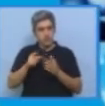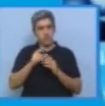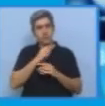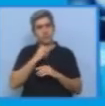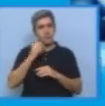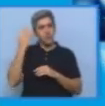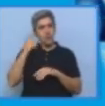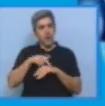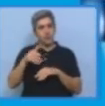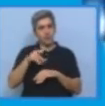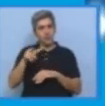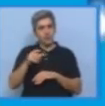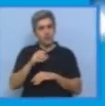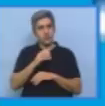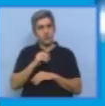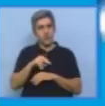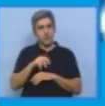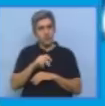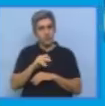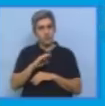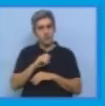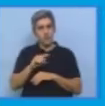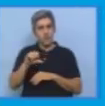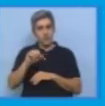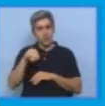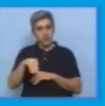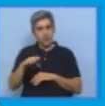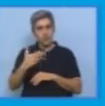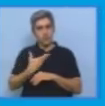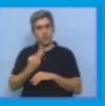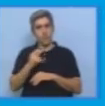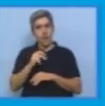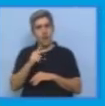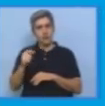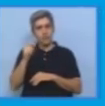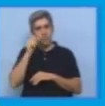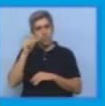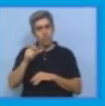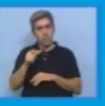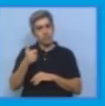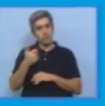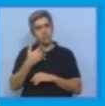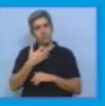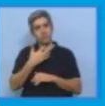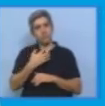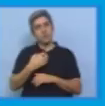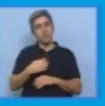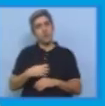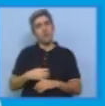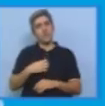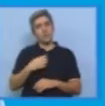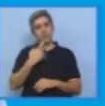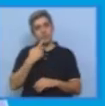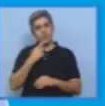altura, o cônego Joaquim Duarte, era um homem, digamos, muito convicto da questão religiosa e da